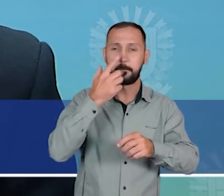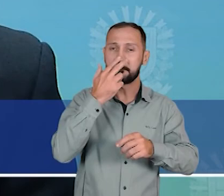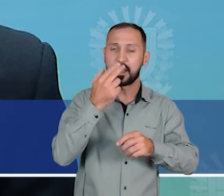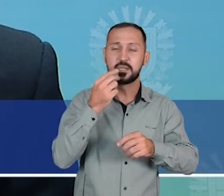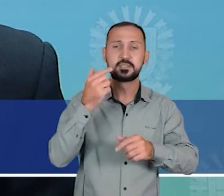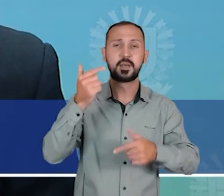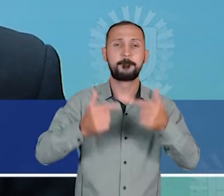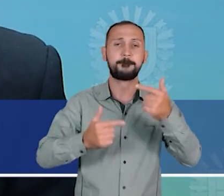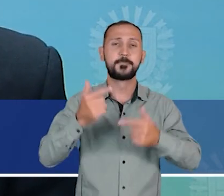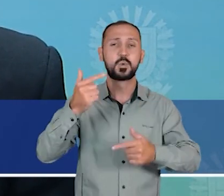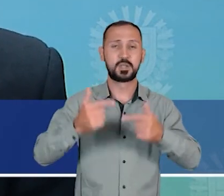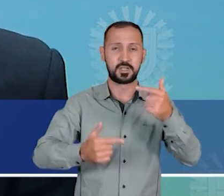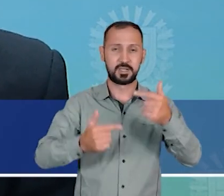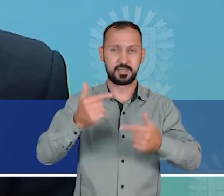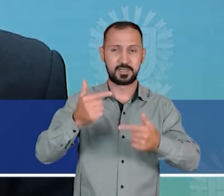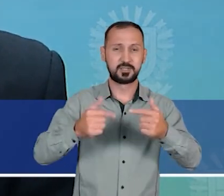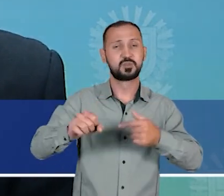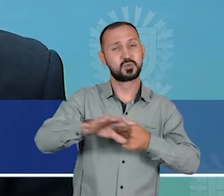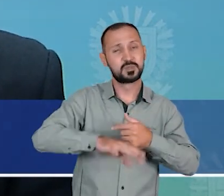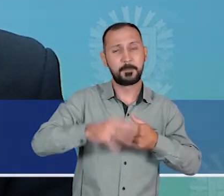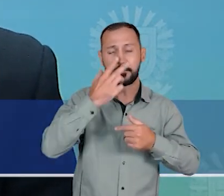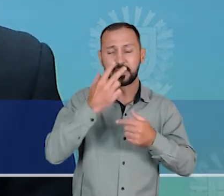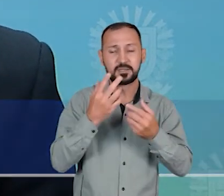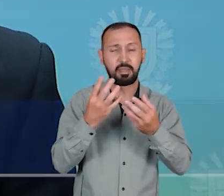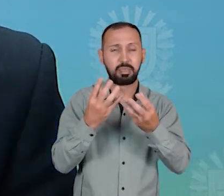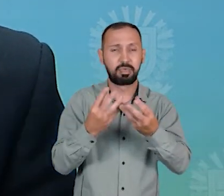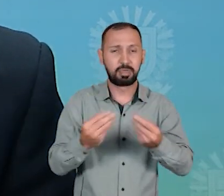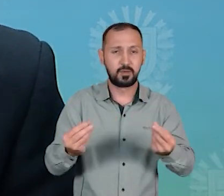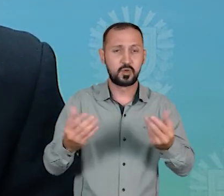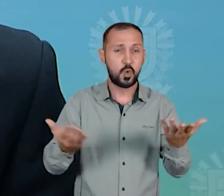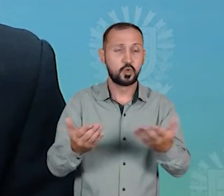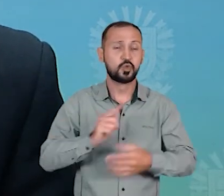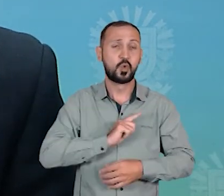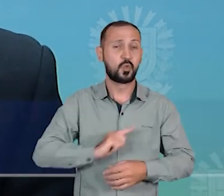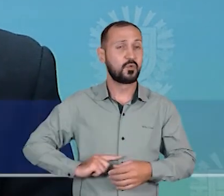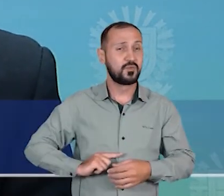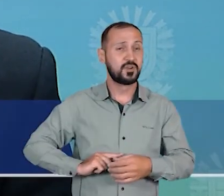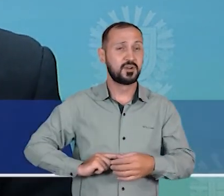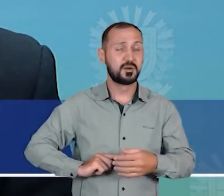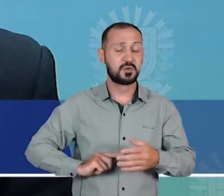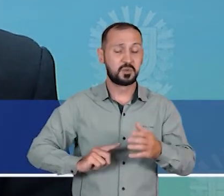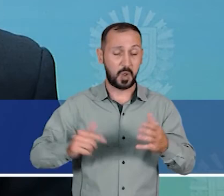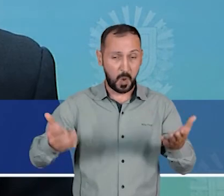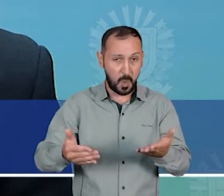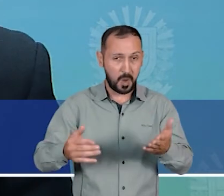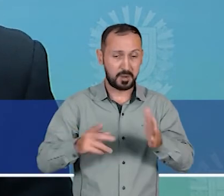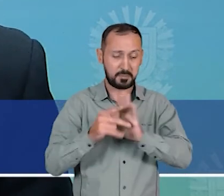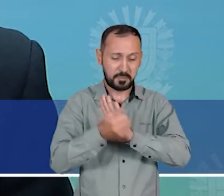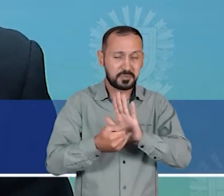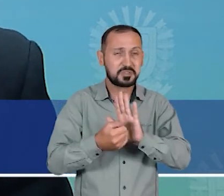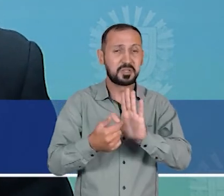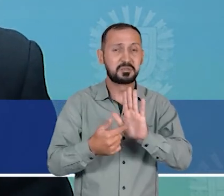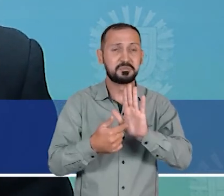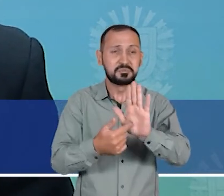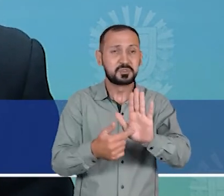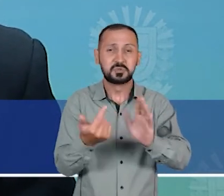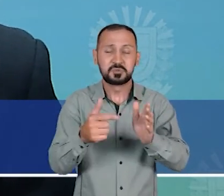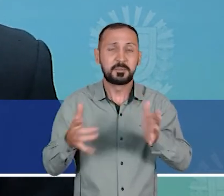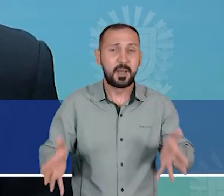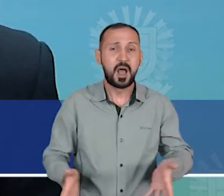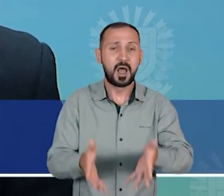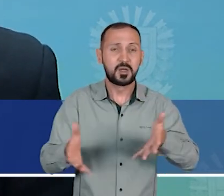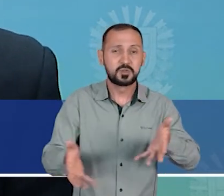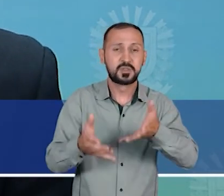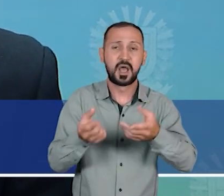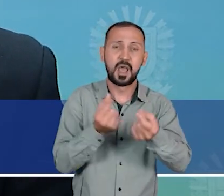de desmonte das políticas sociais no país. E o governo atual não tem nenhum projeto para